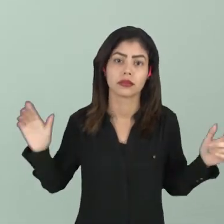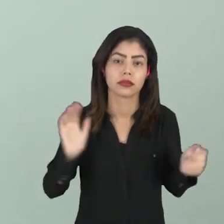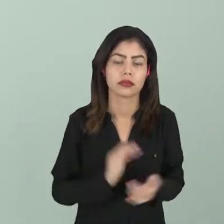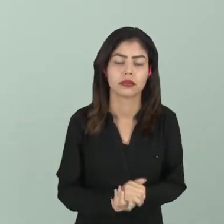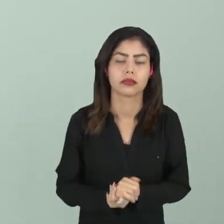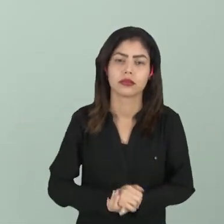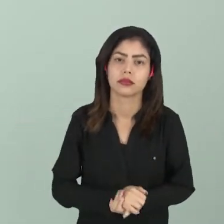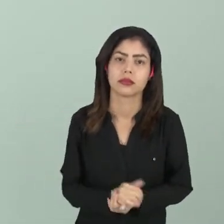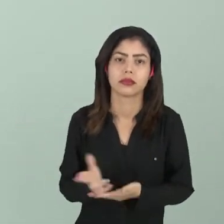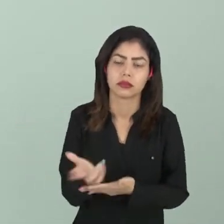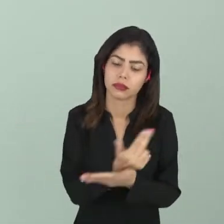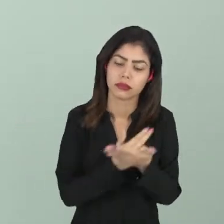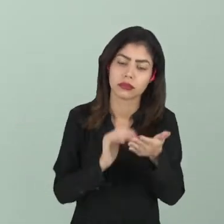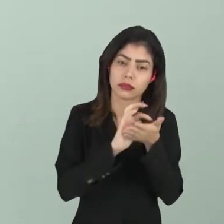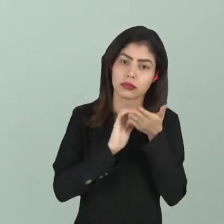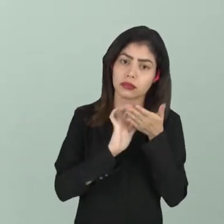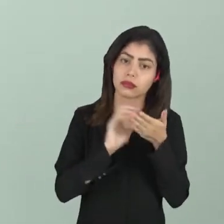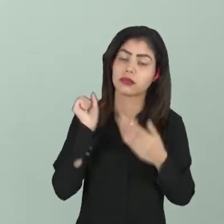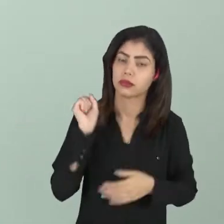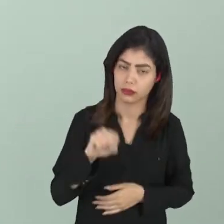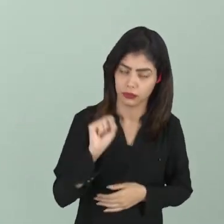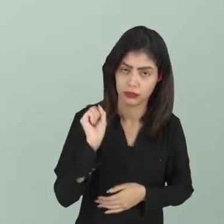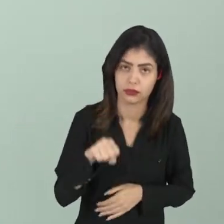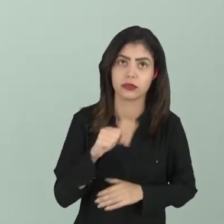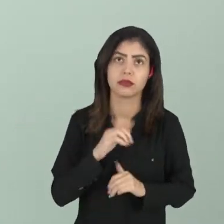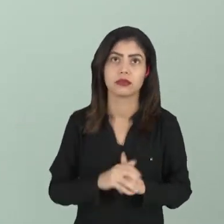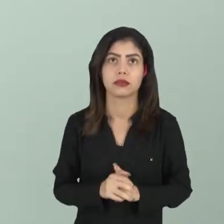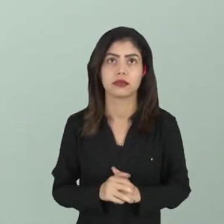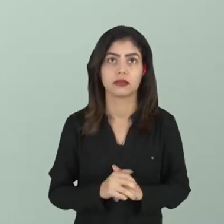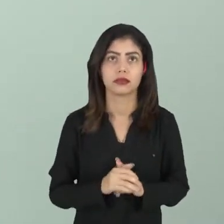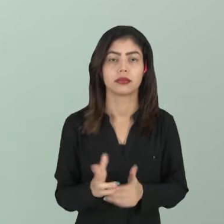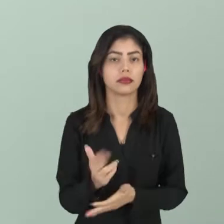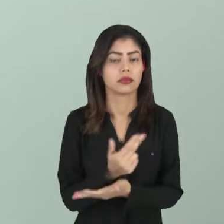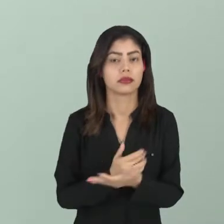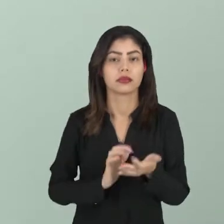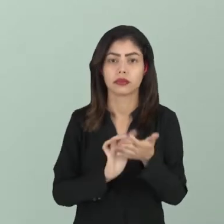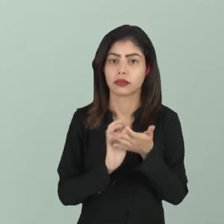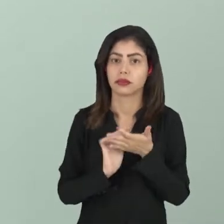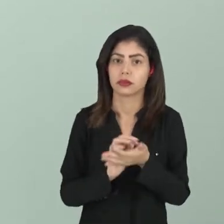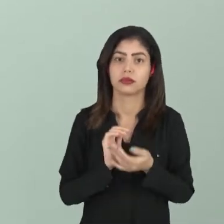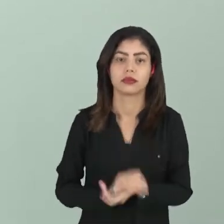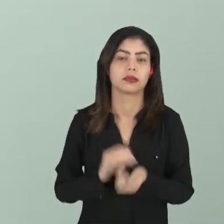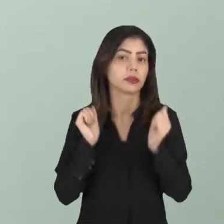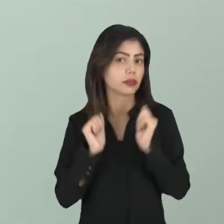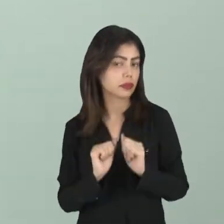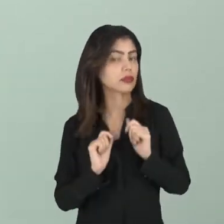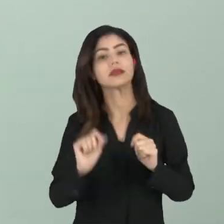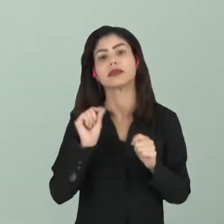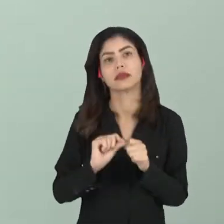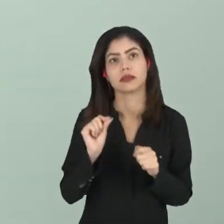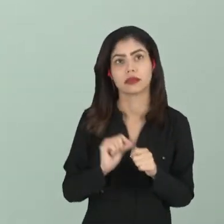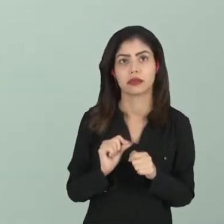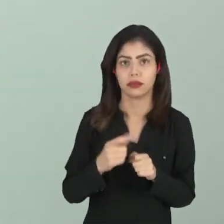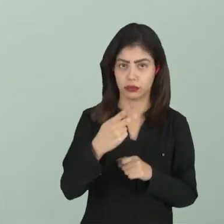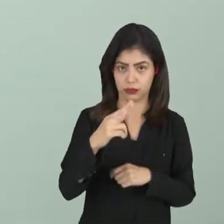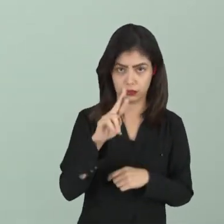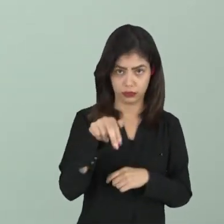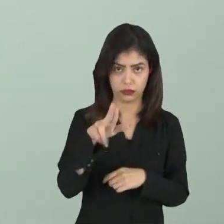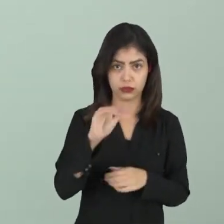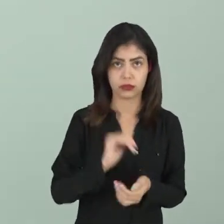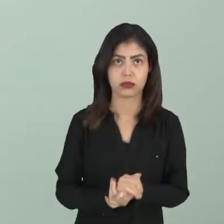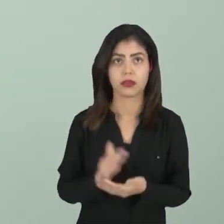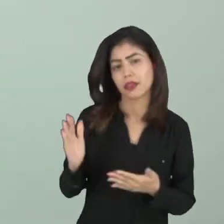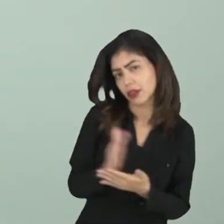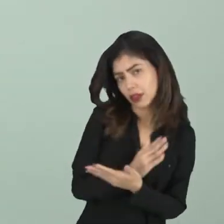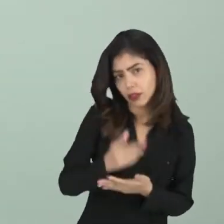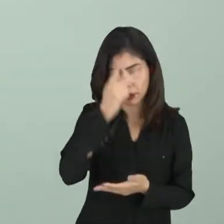arte digital e entender que sim, a arte digital, embora seja feita por meio de programas, ela